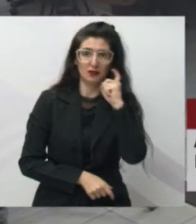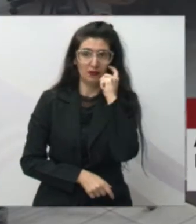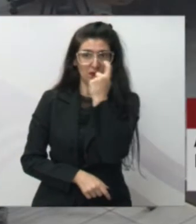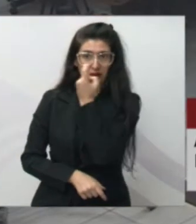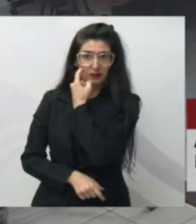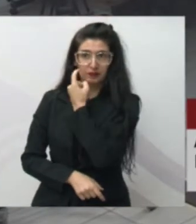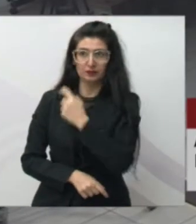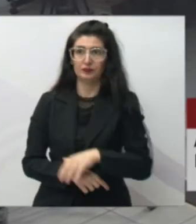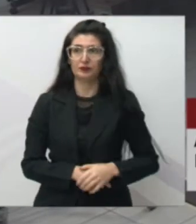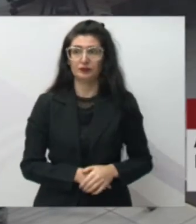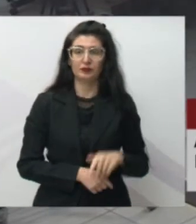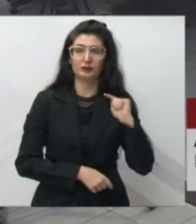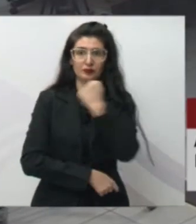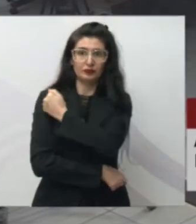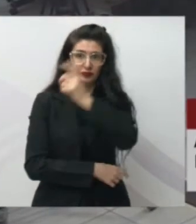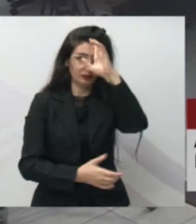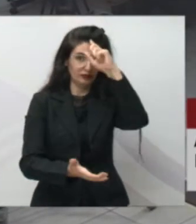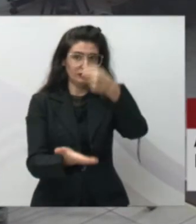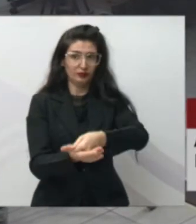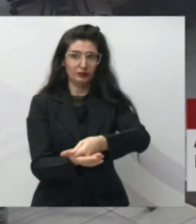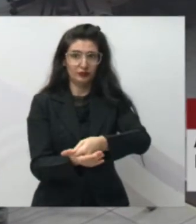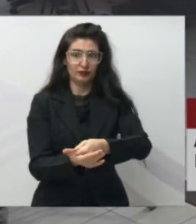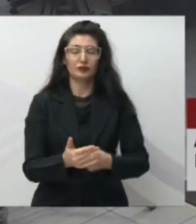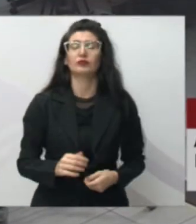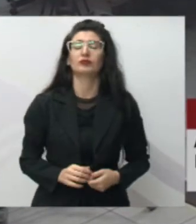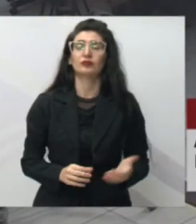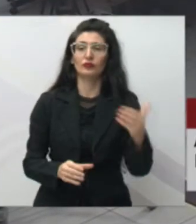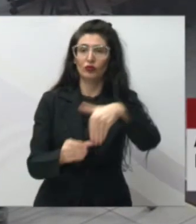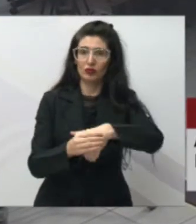entrou em consenso de votar esse projeto